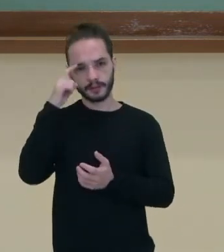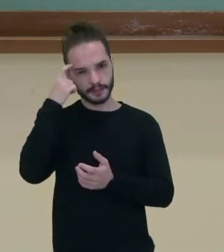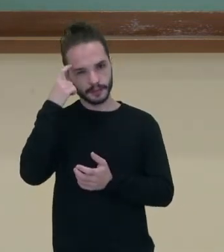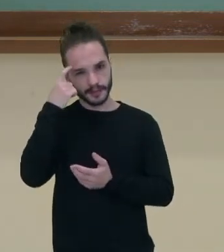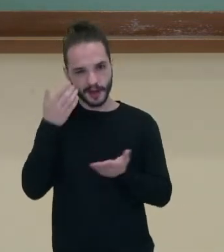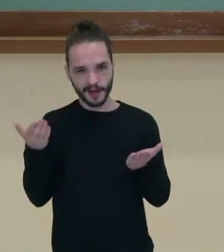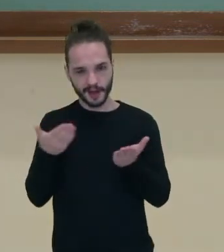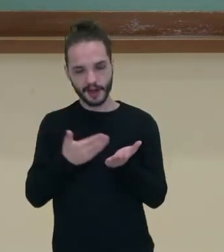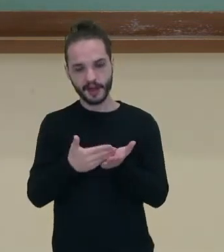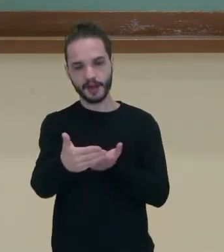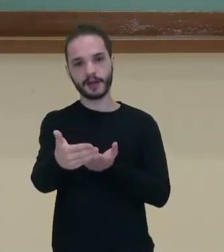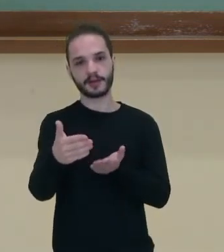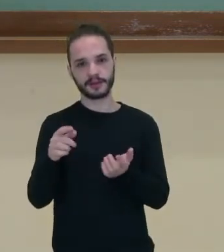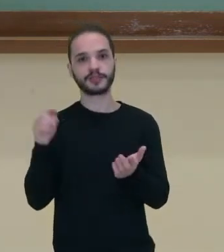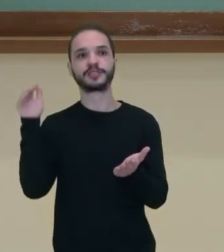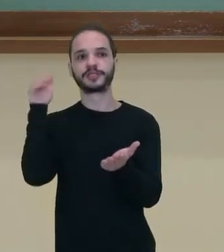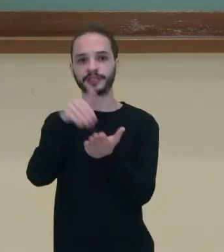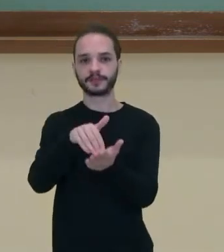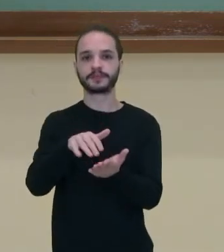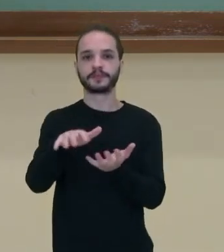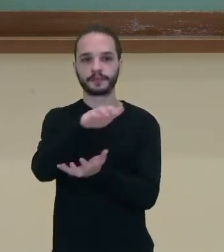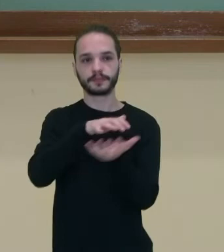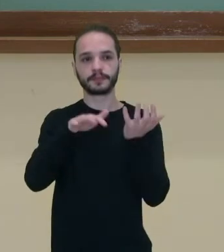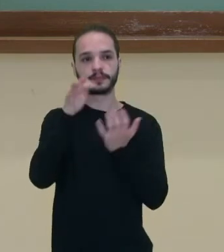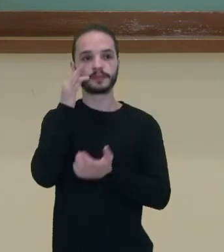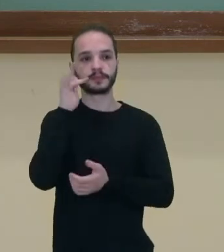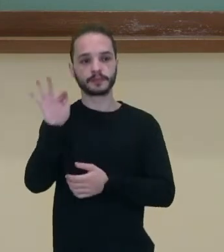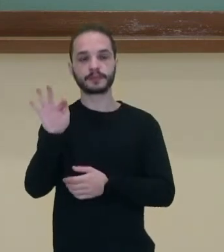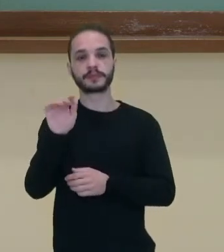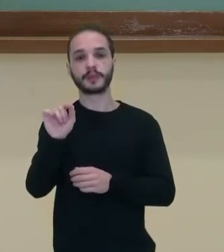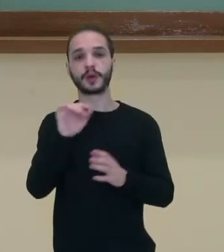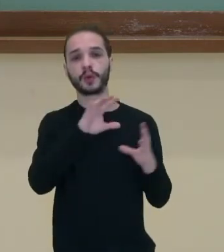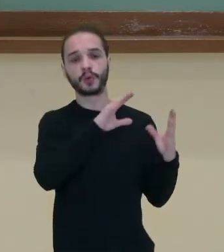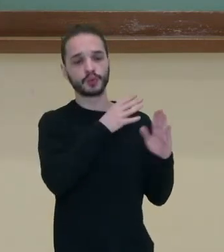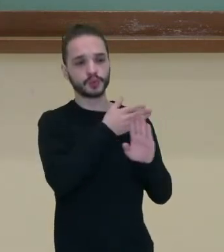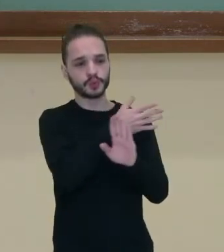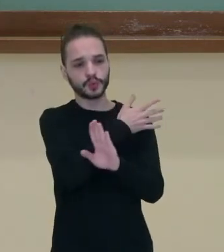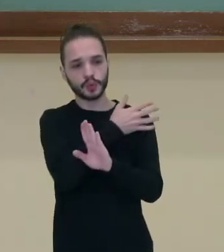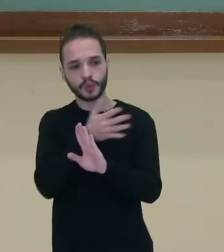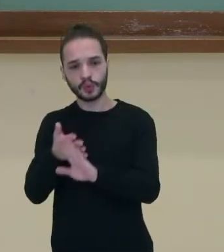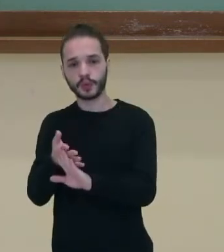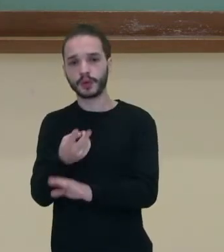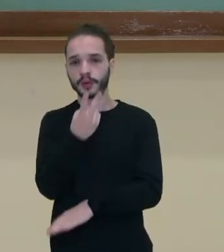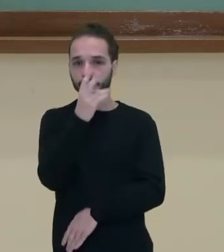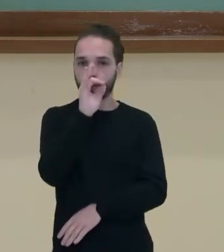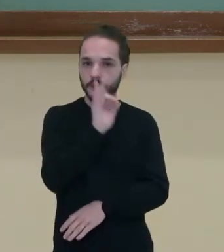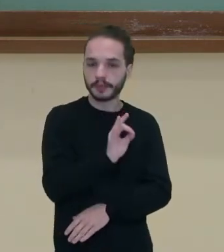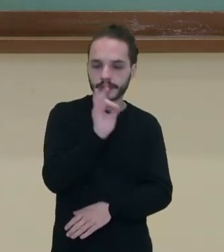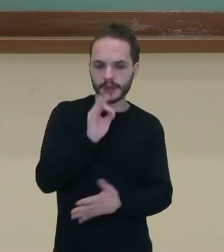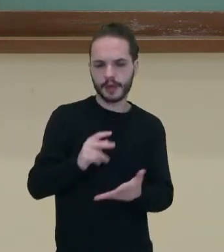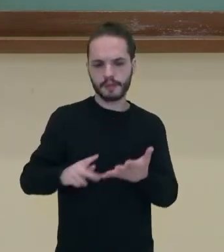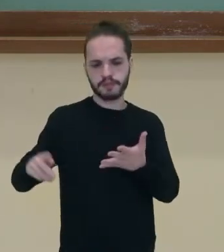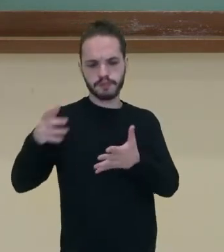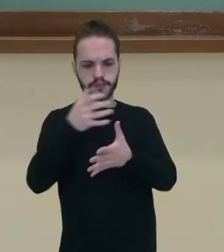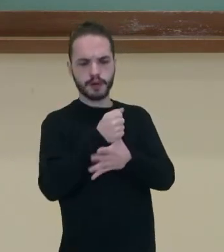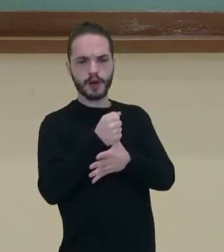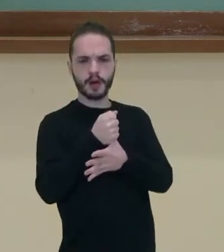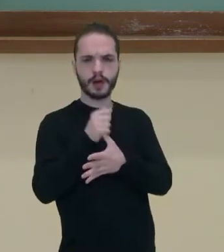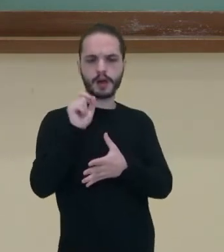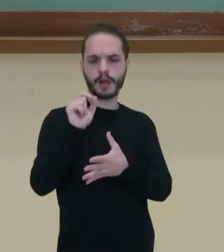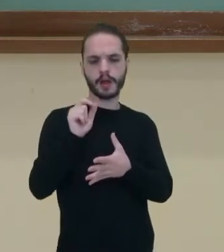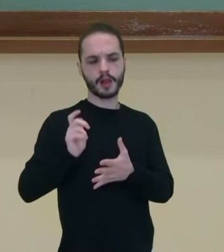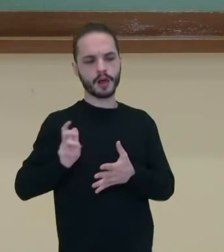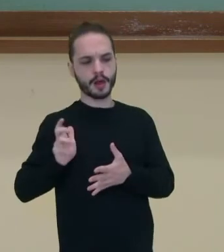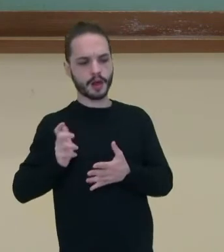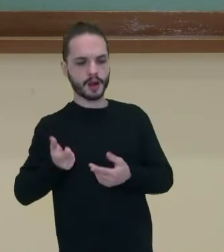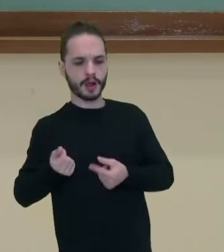vai chegar? Na tal da Revolução Francesa. Então tudo isso aqui, gente, esses 2% de privilegiados vai fazer com que a gente tenha,